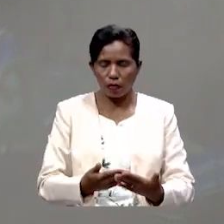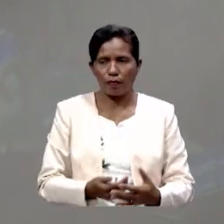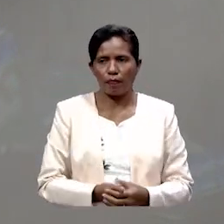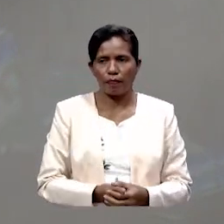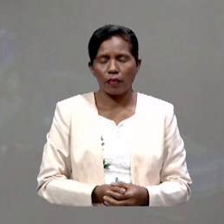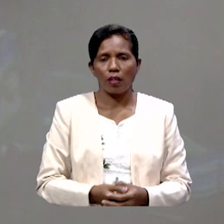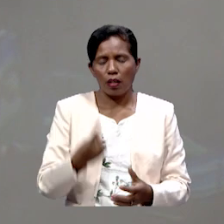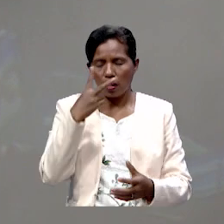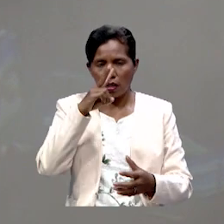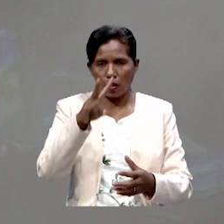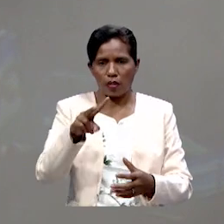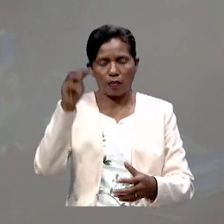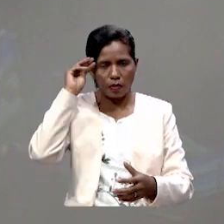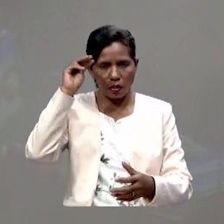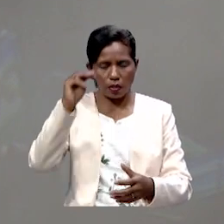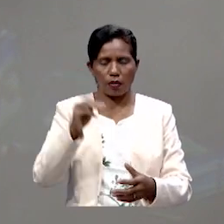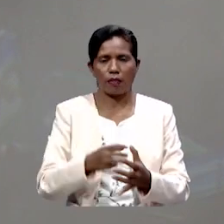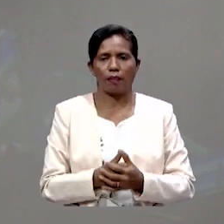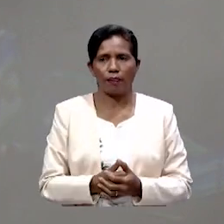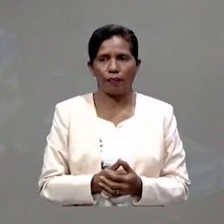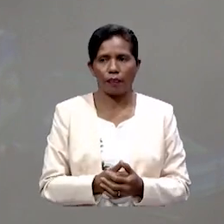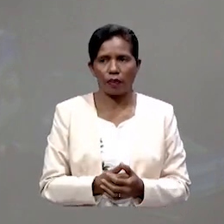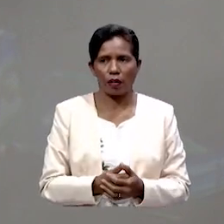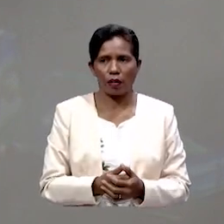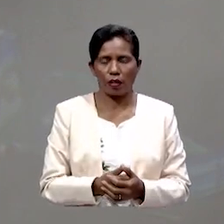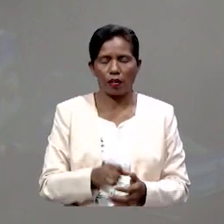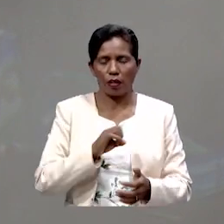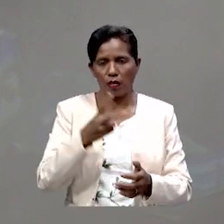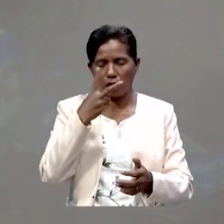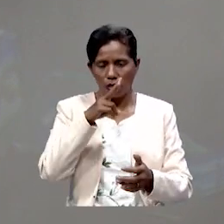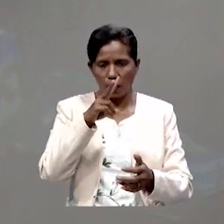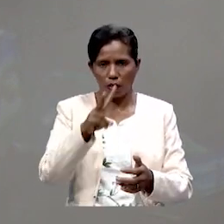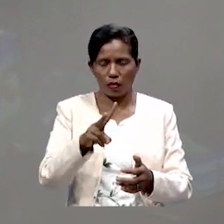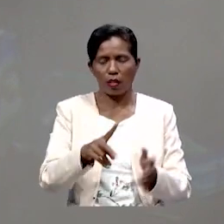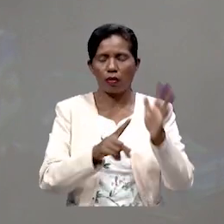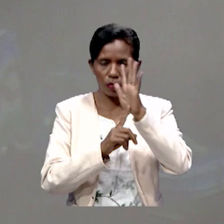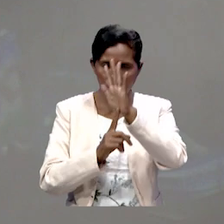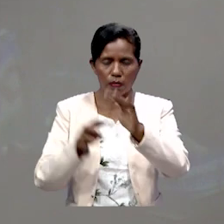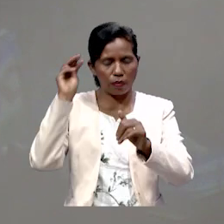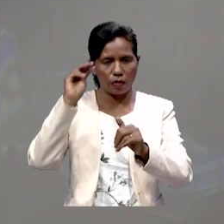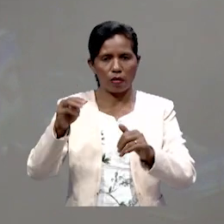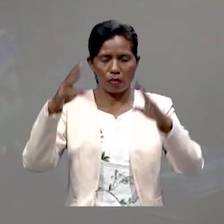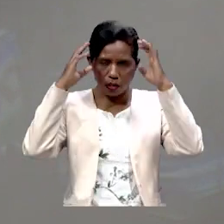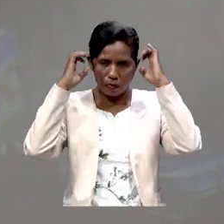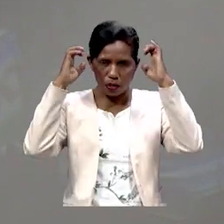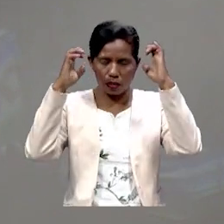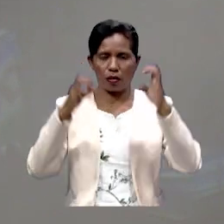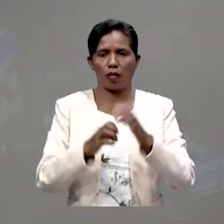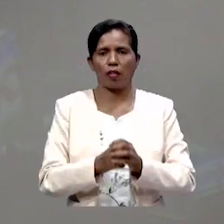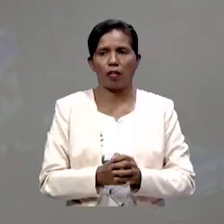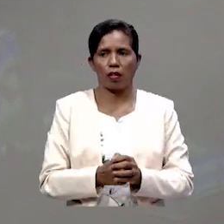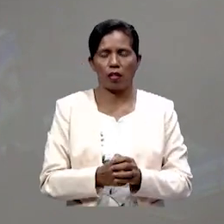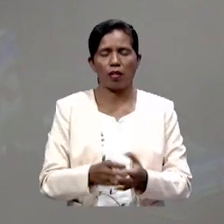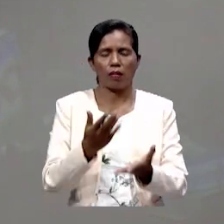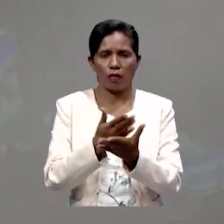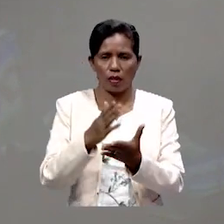mesmo assim o seu ministro de assunto parlamentar. Eu gostaria que fizesse chegar ao seu ministro da educação para ser mais